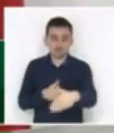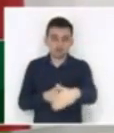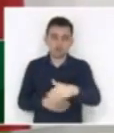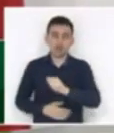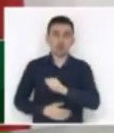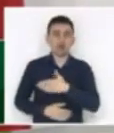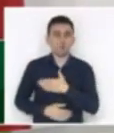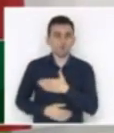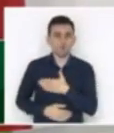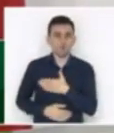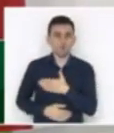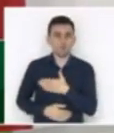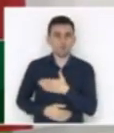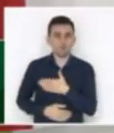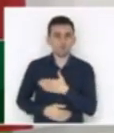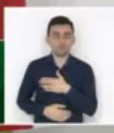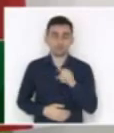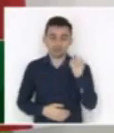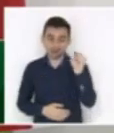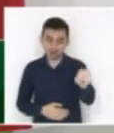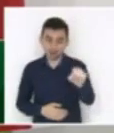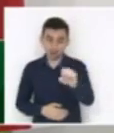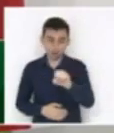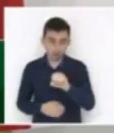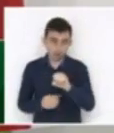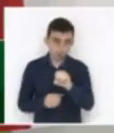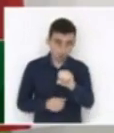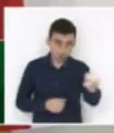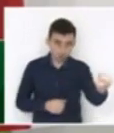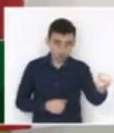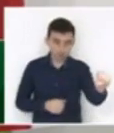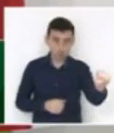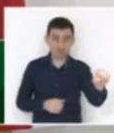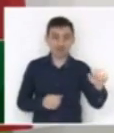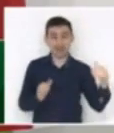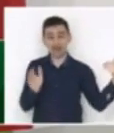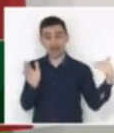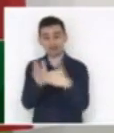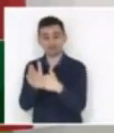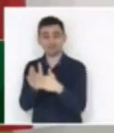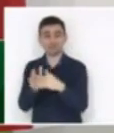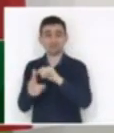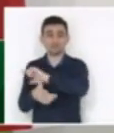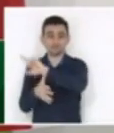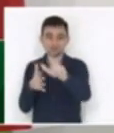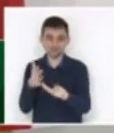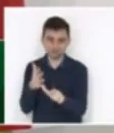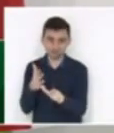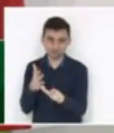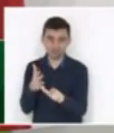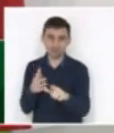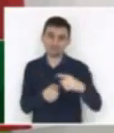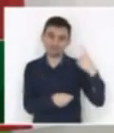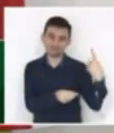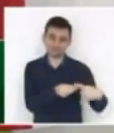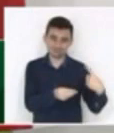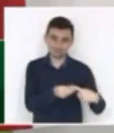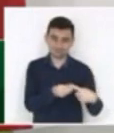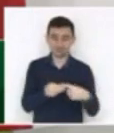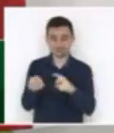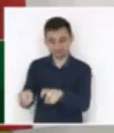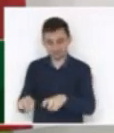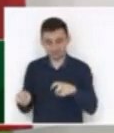agosto, do extremo oeste ao litoral, juntando cidade e roça, discutindo